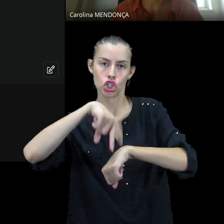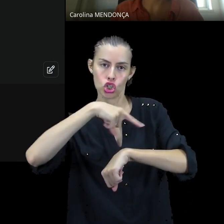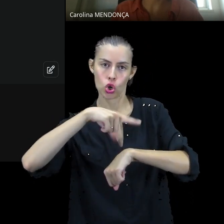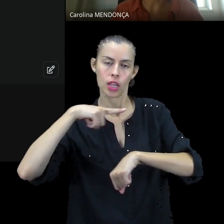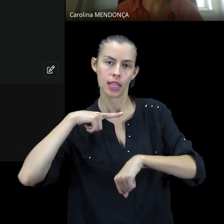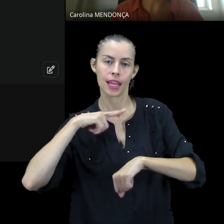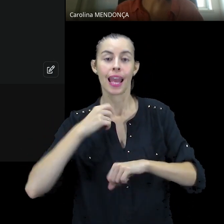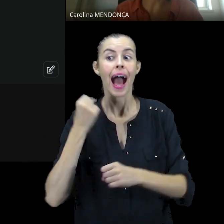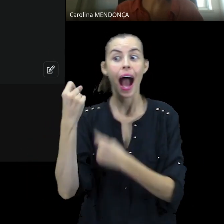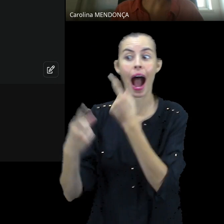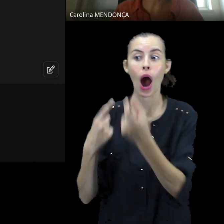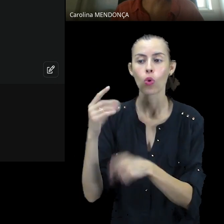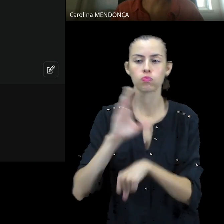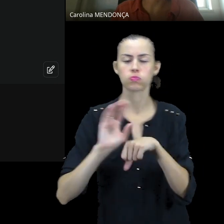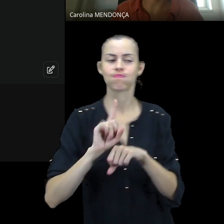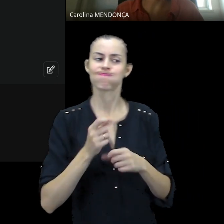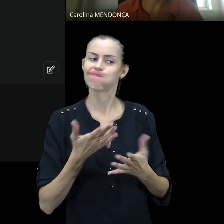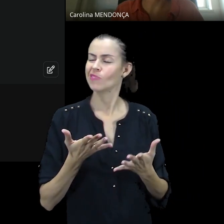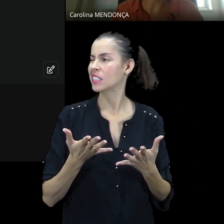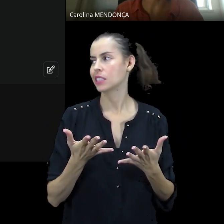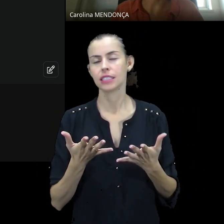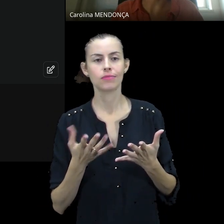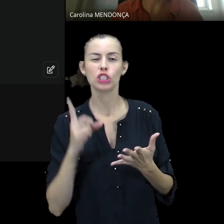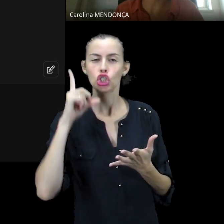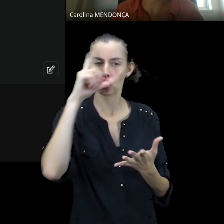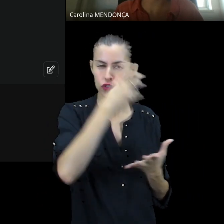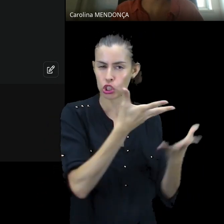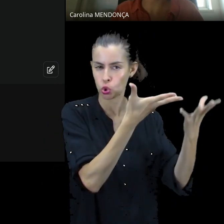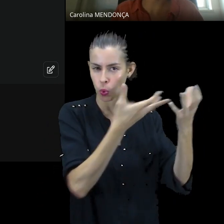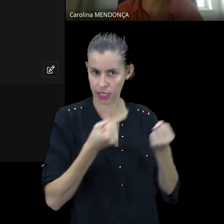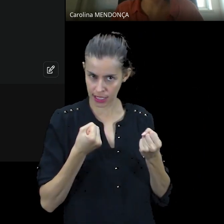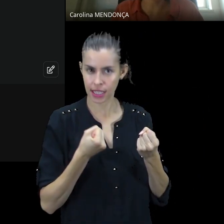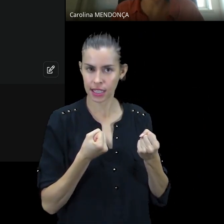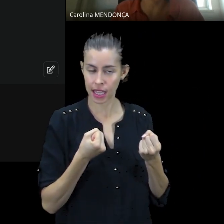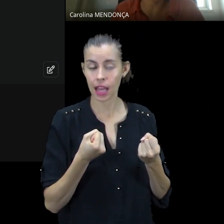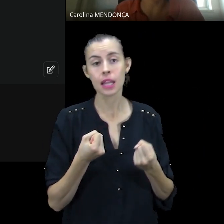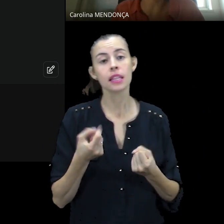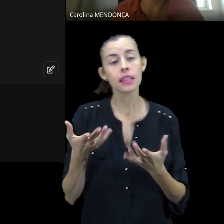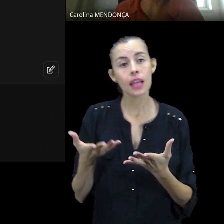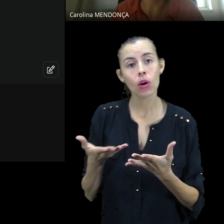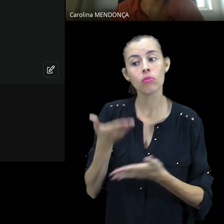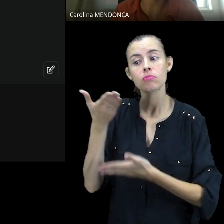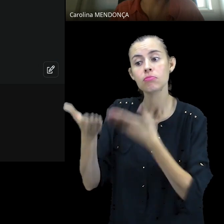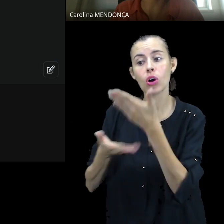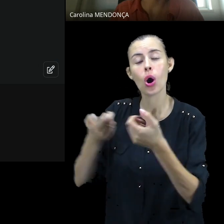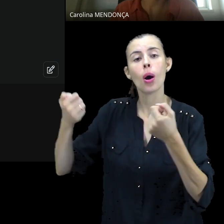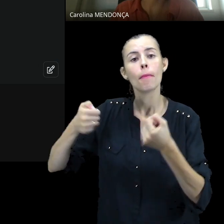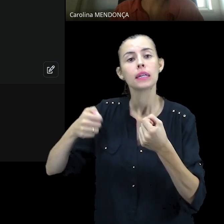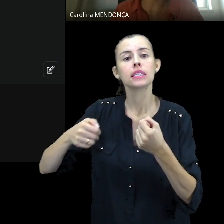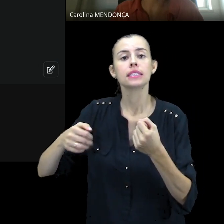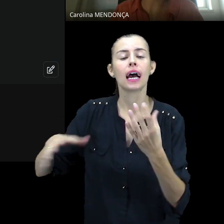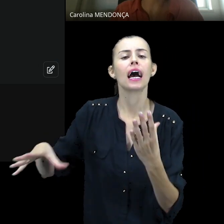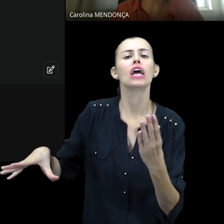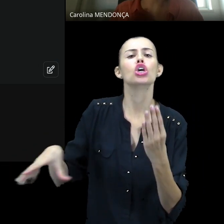de colocar a carga horária total da extensão dentro de atividades complementares. A gente entende que isso não é curricularizar a extensão. Na